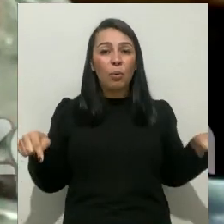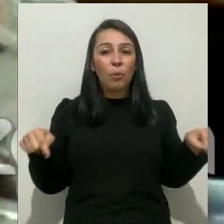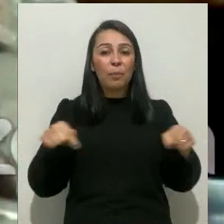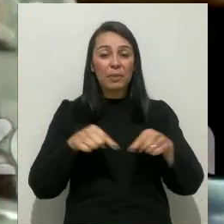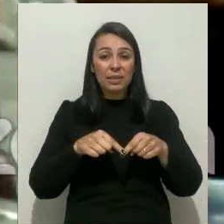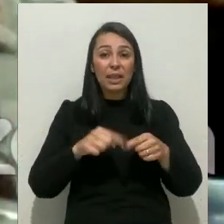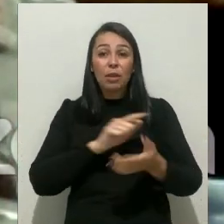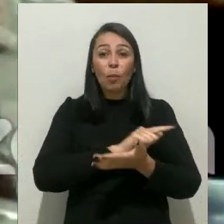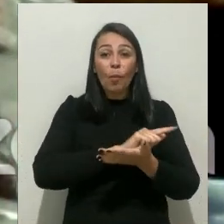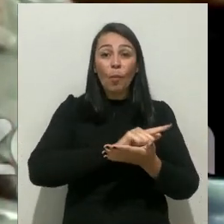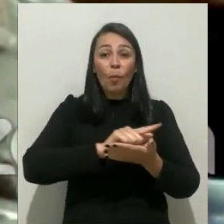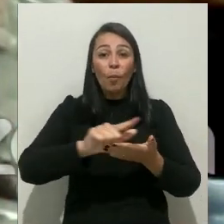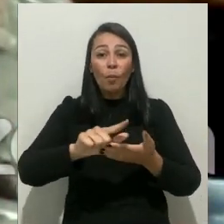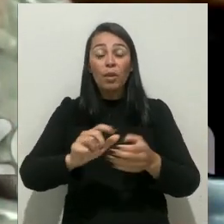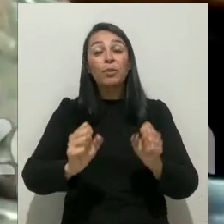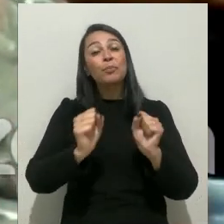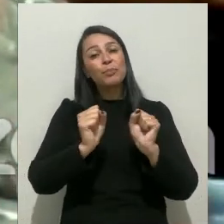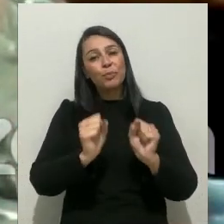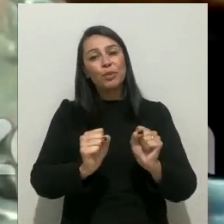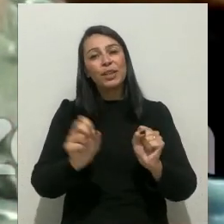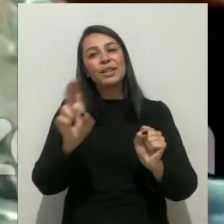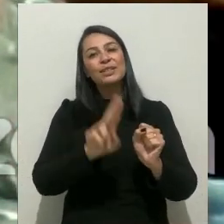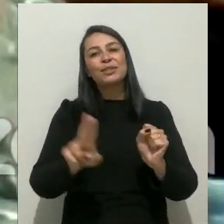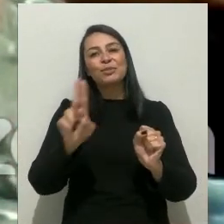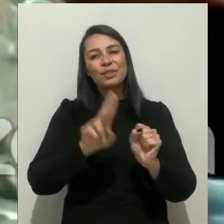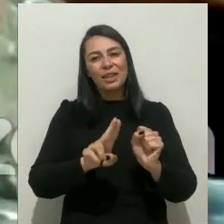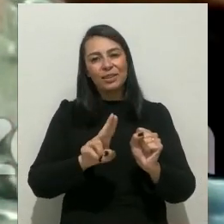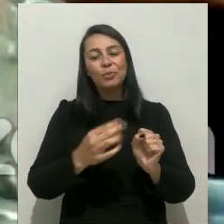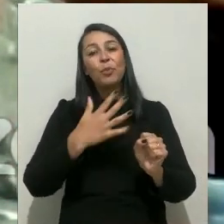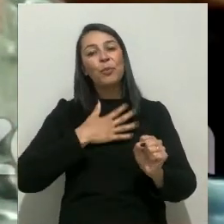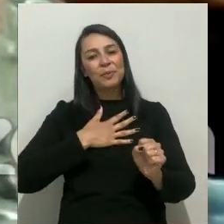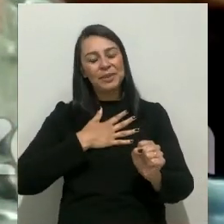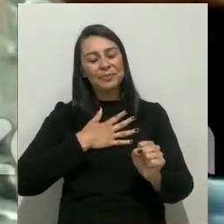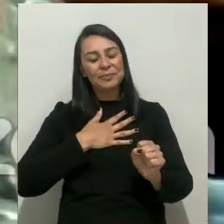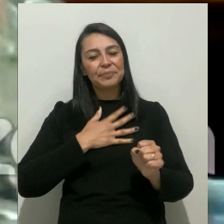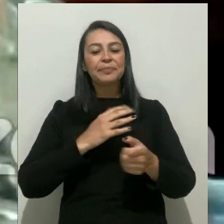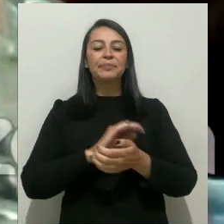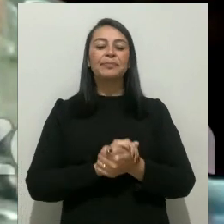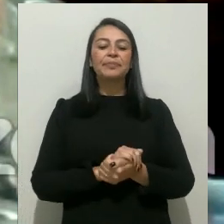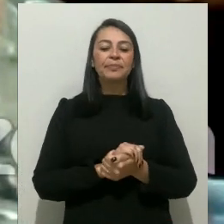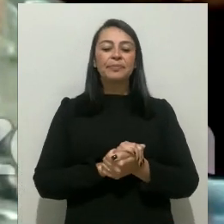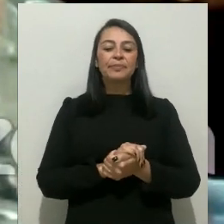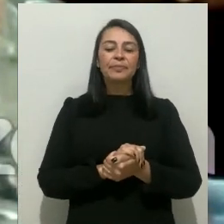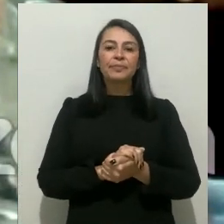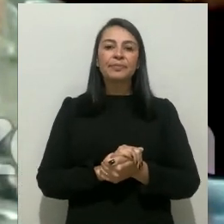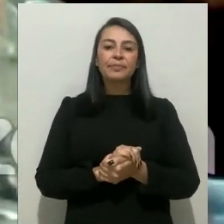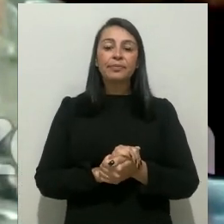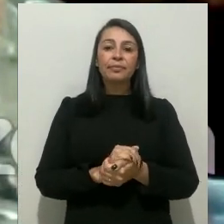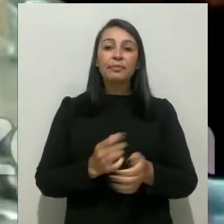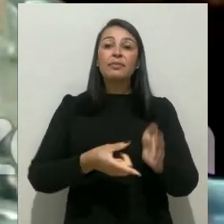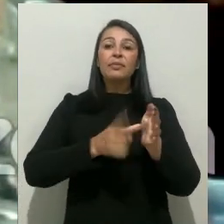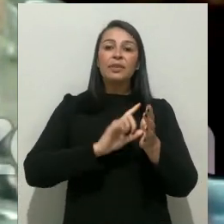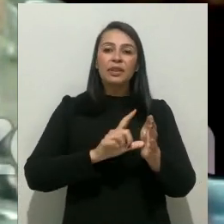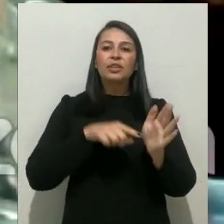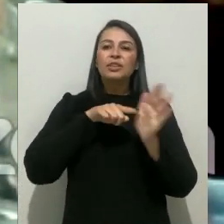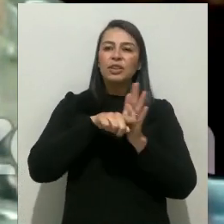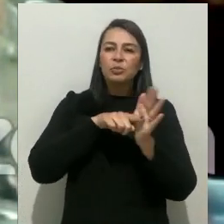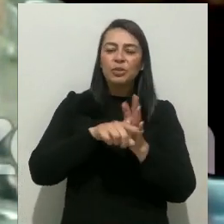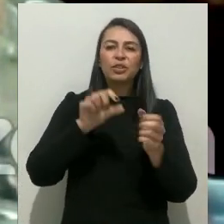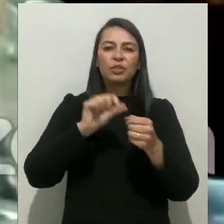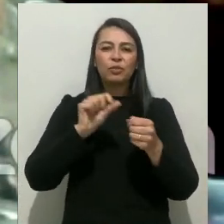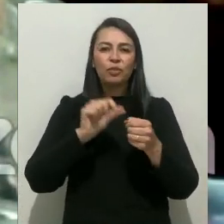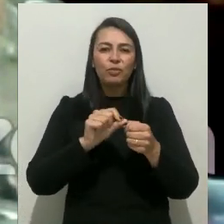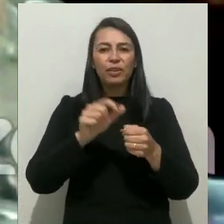se achar vago, poderia ser graciosamente utilizado. Ante as infrutíferas pesquisas